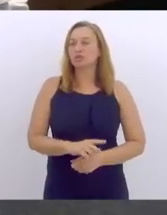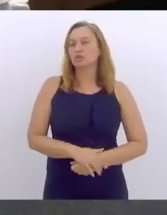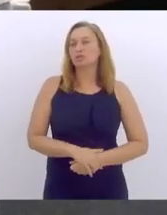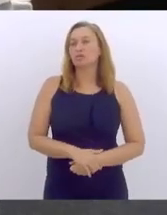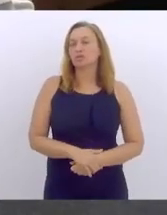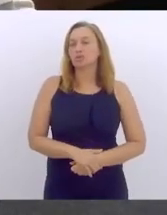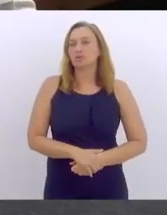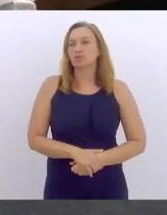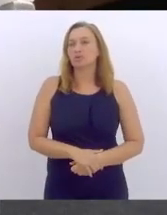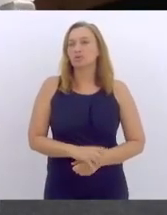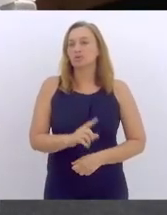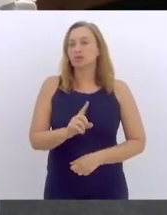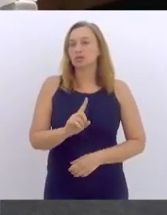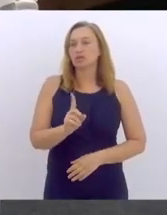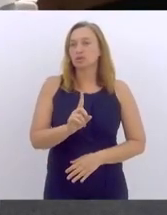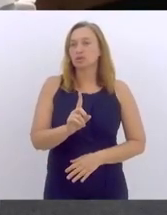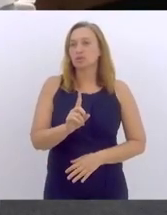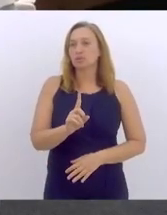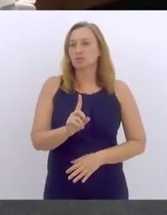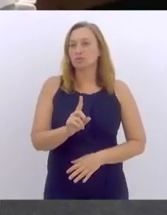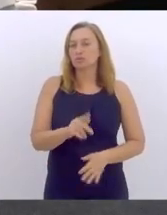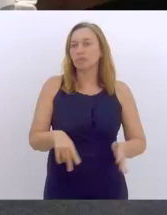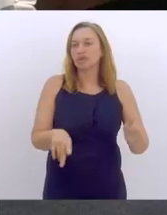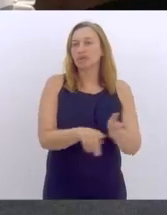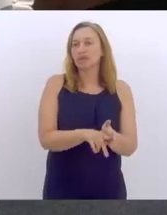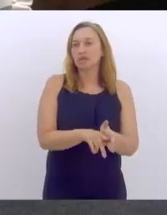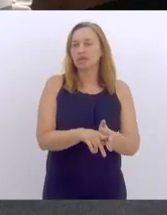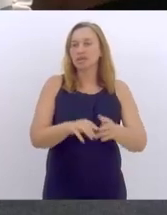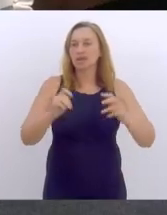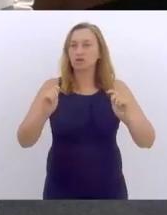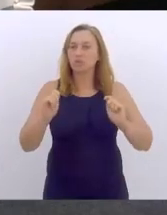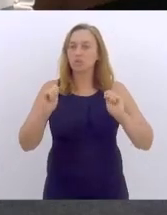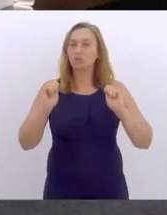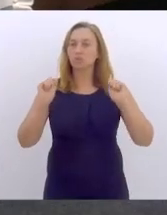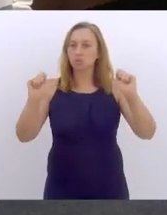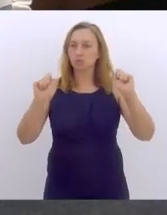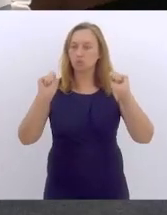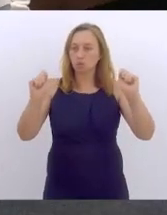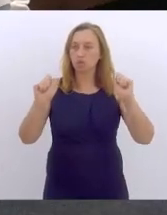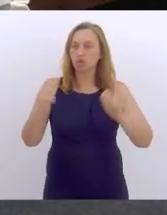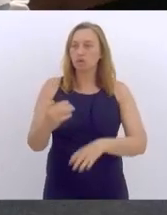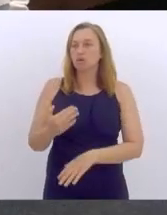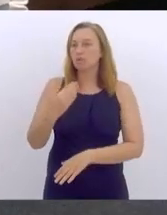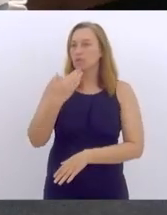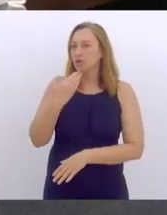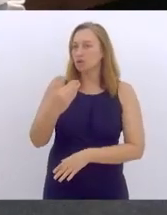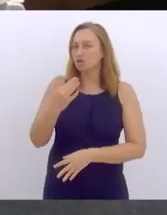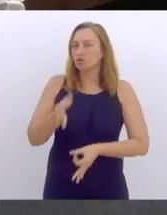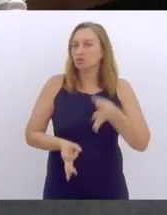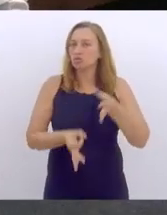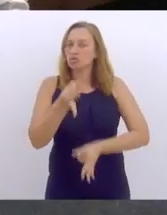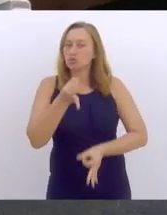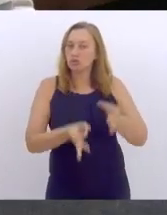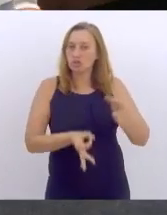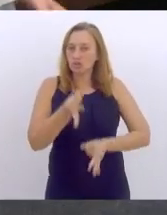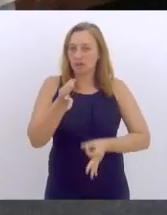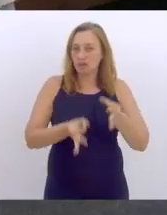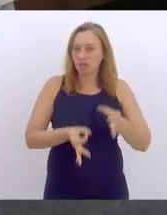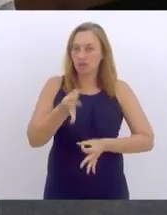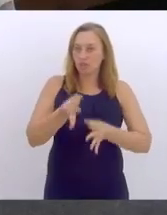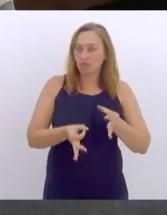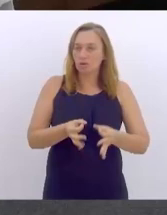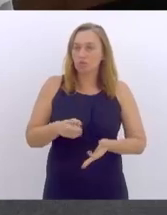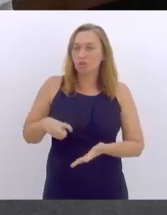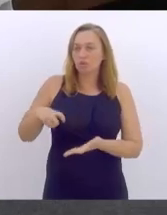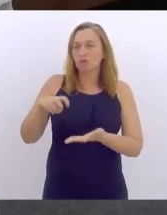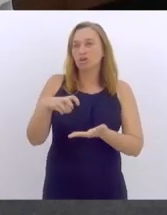físicas e às torcidas que possuam decisão judicial a seu desfavor, punidas